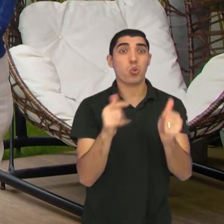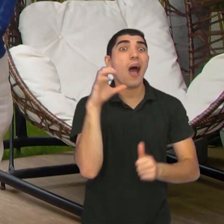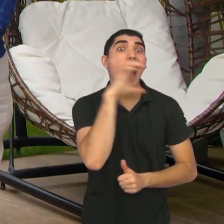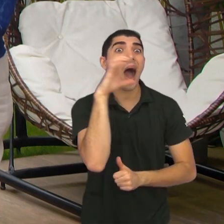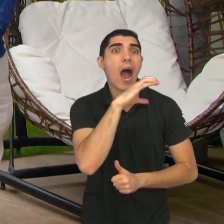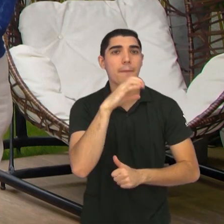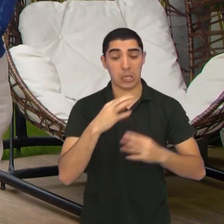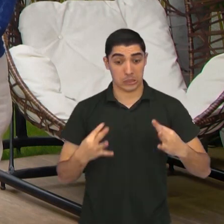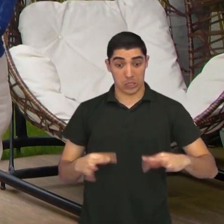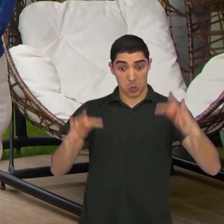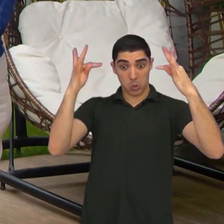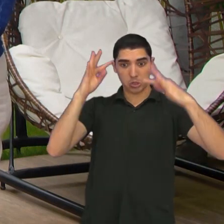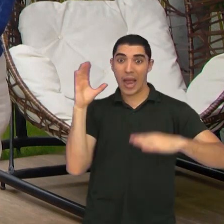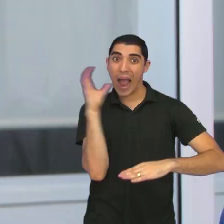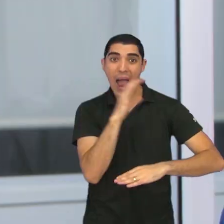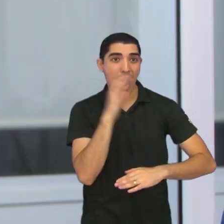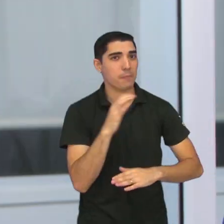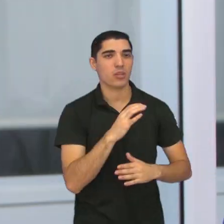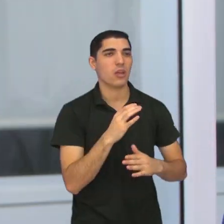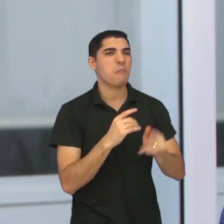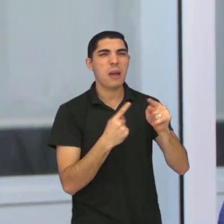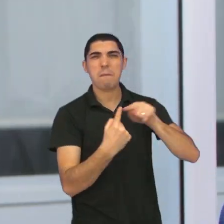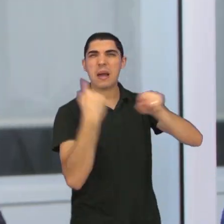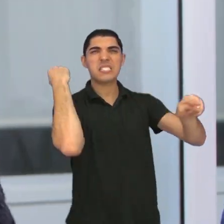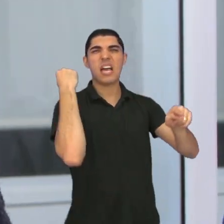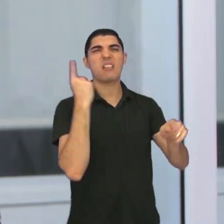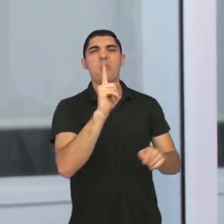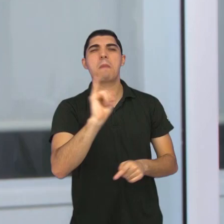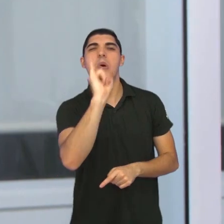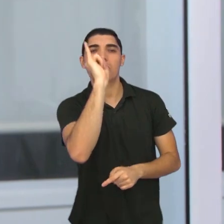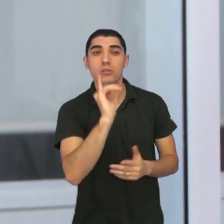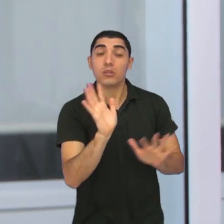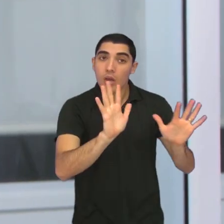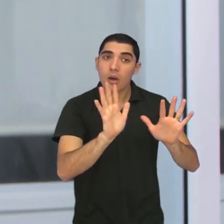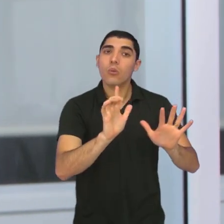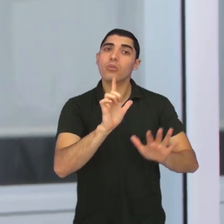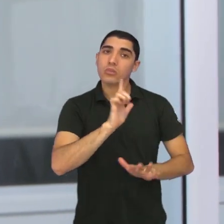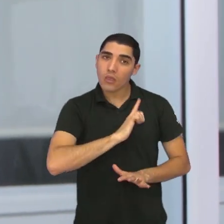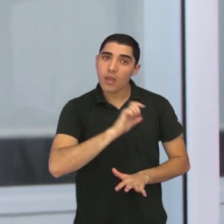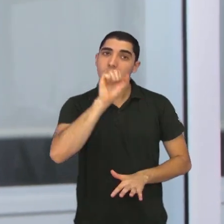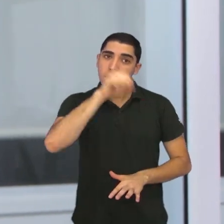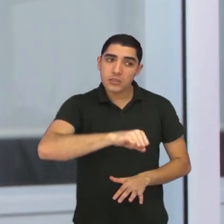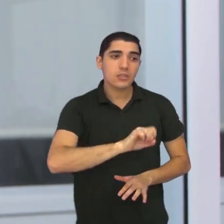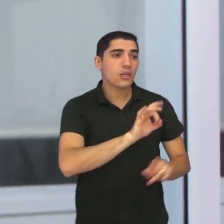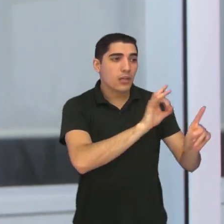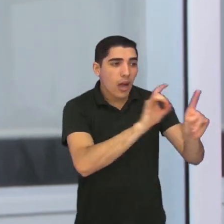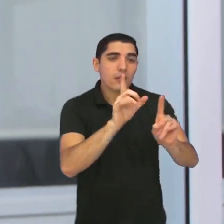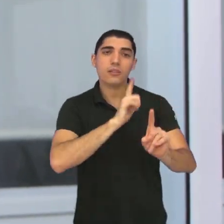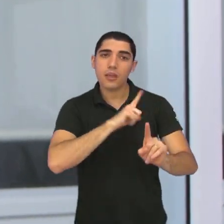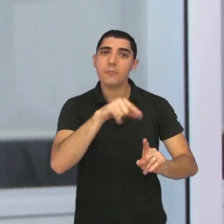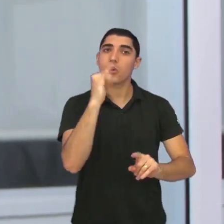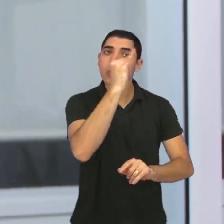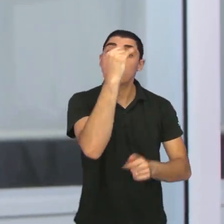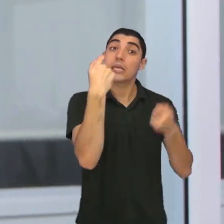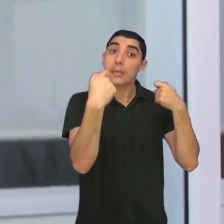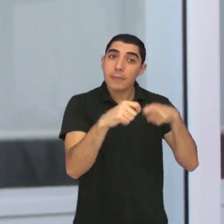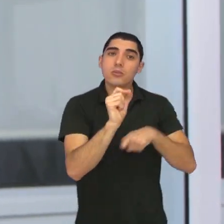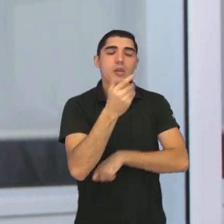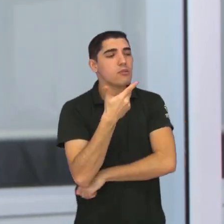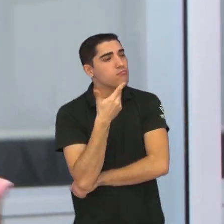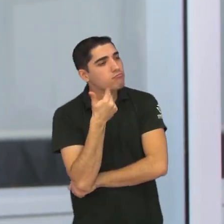tudo tem que ser, o que foi feito não tem valor. Mas tudo tem o seu valor. E a gente precisa aprender a